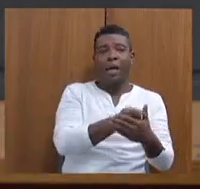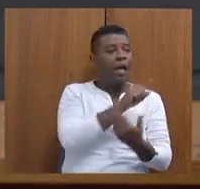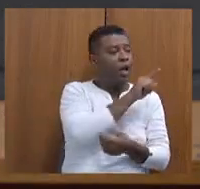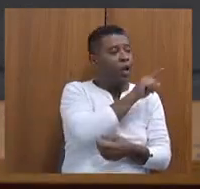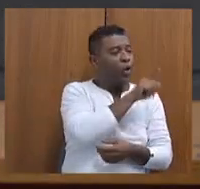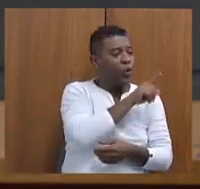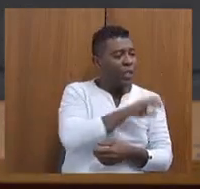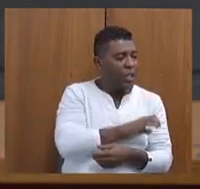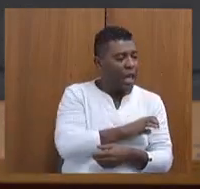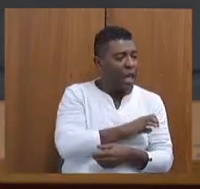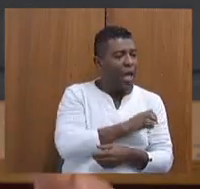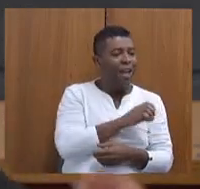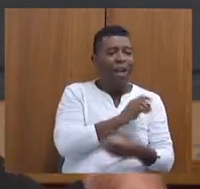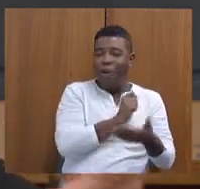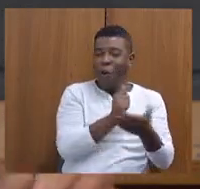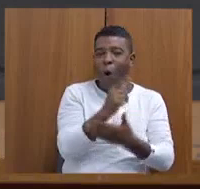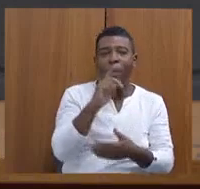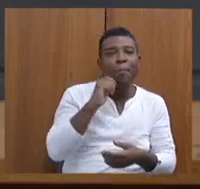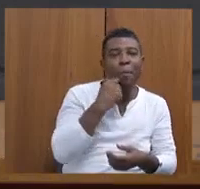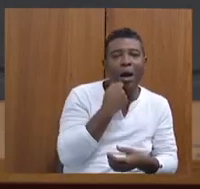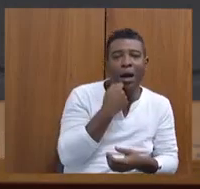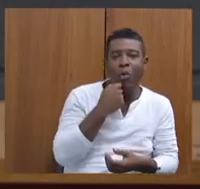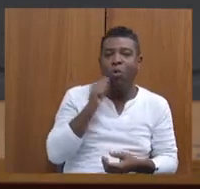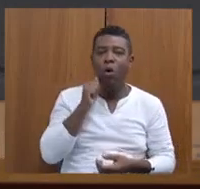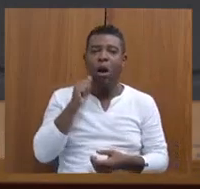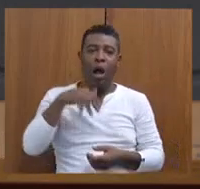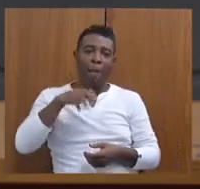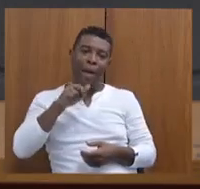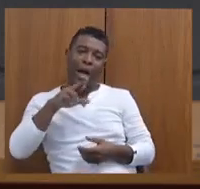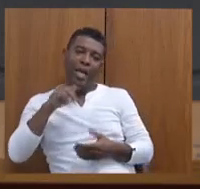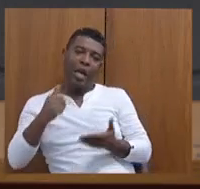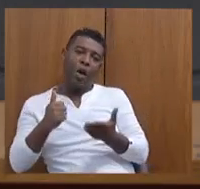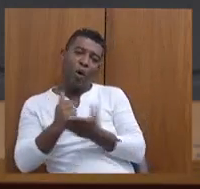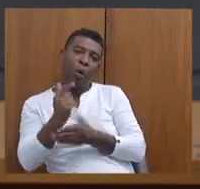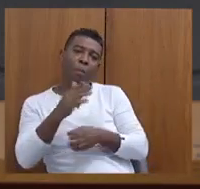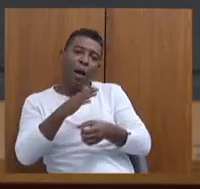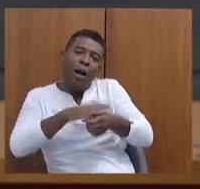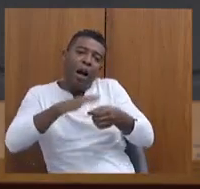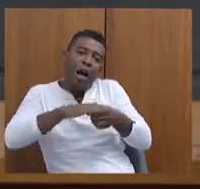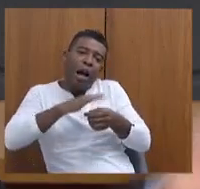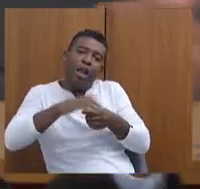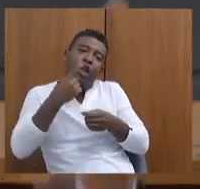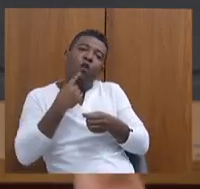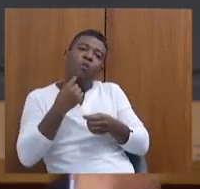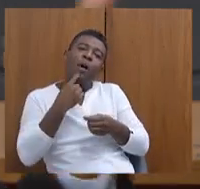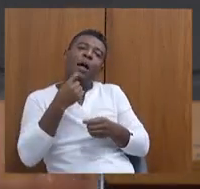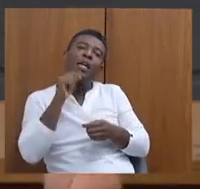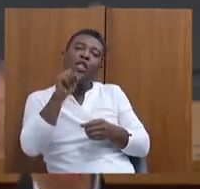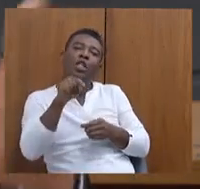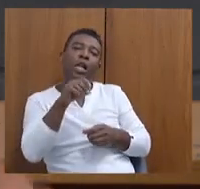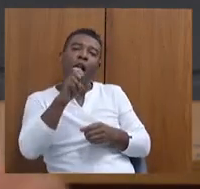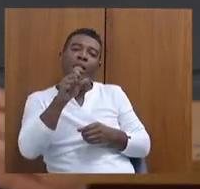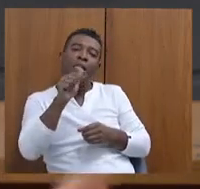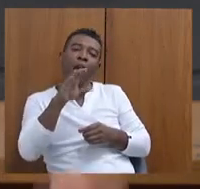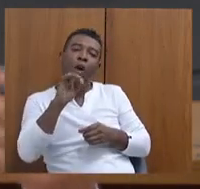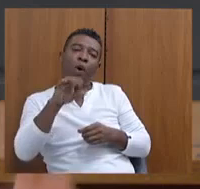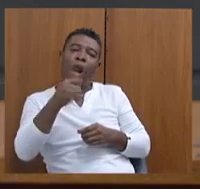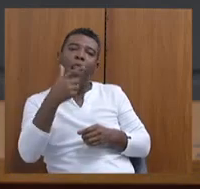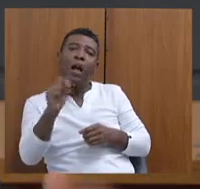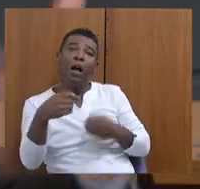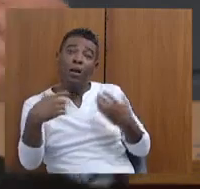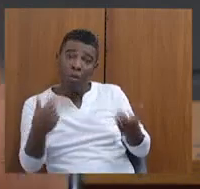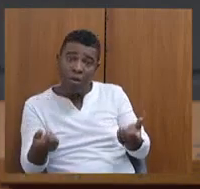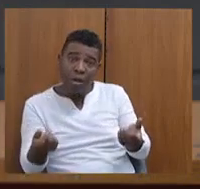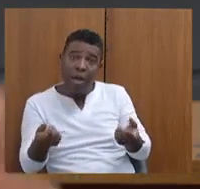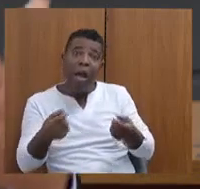pãozinho que a Dona Maria compra o tomate lá no sacolão e a gente sabe como que é essa cadeia depois né da volta